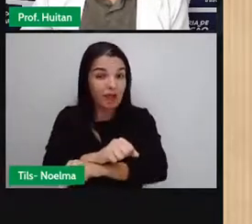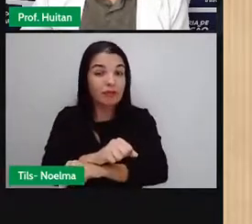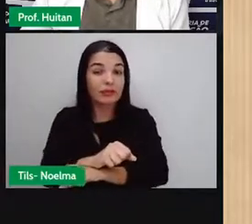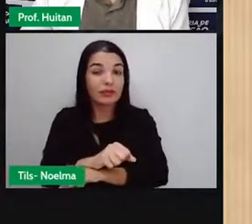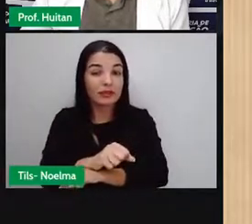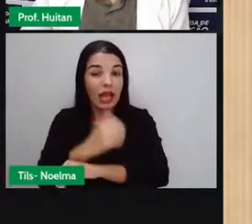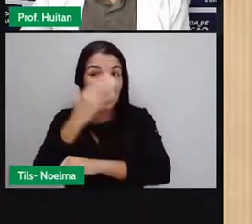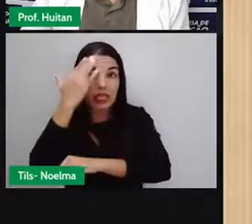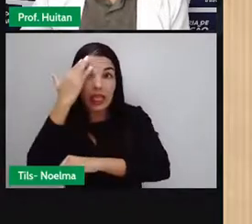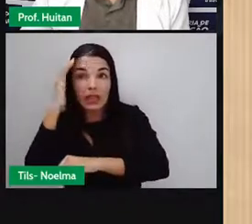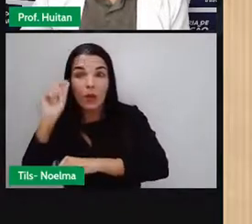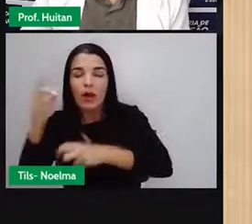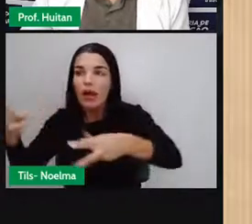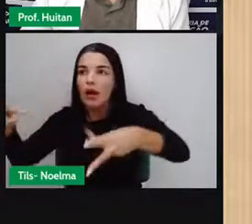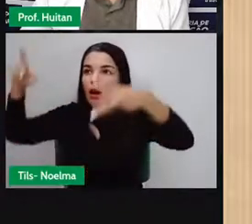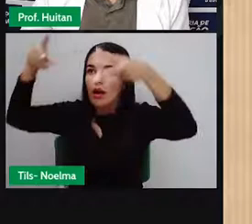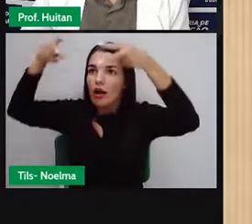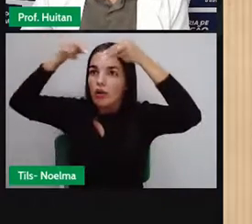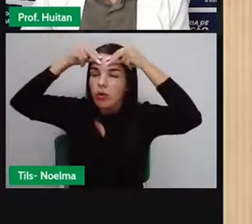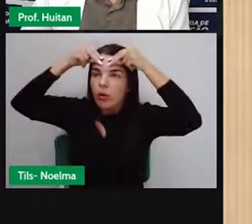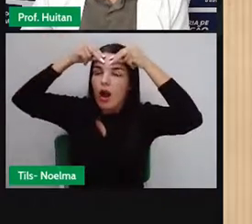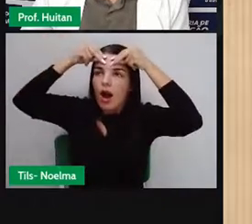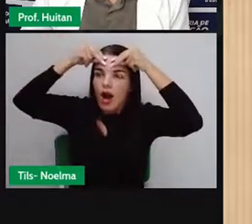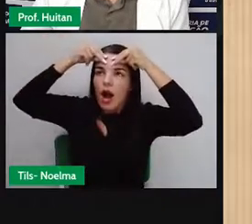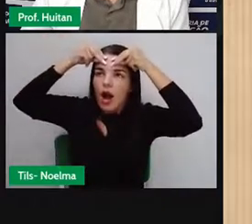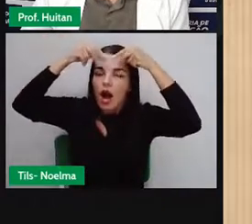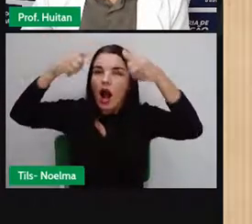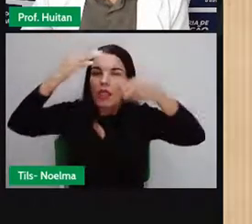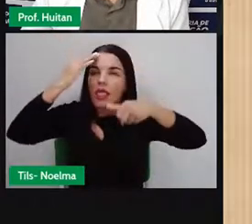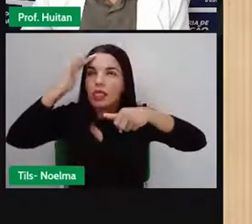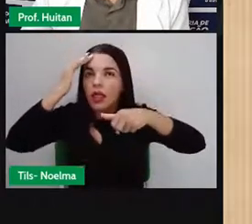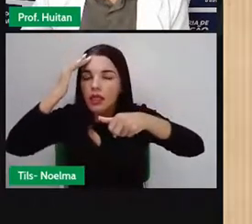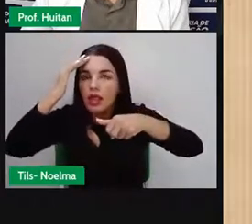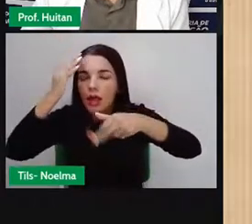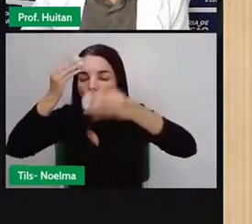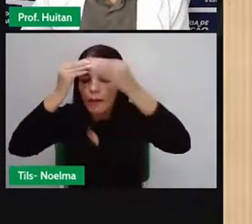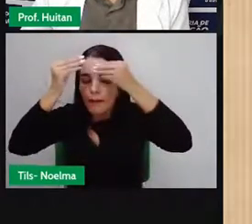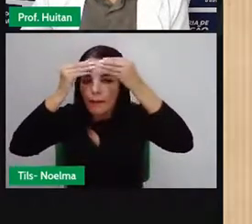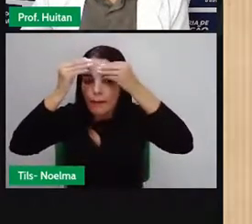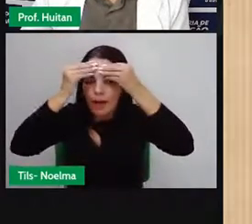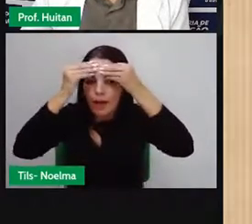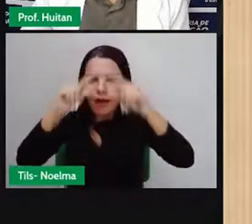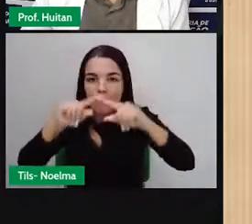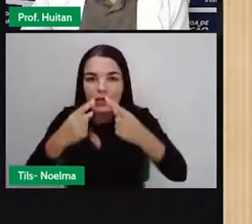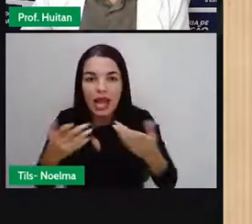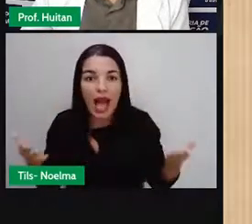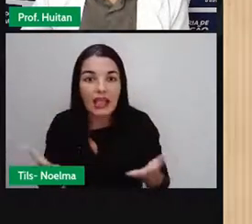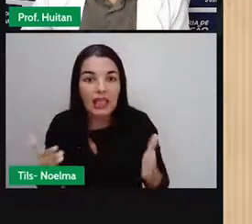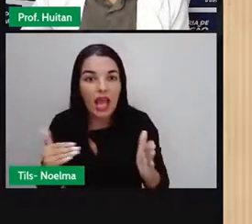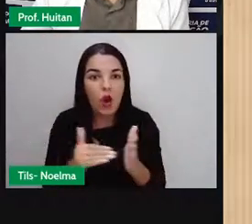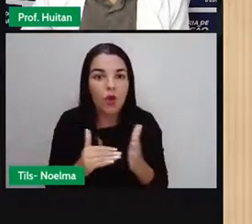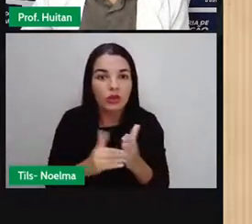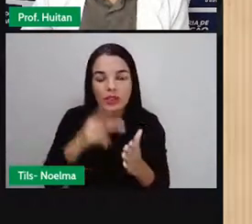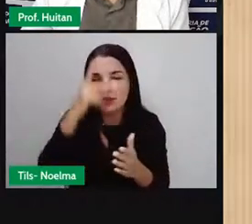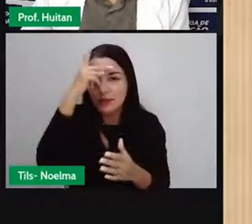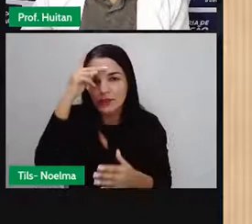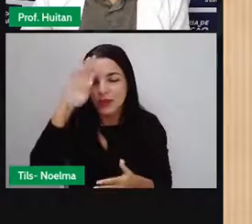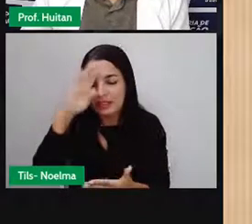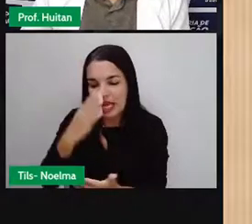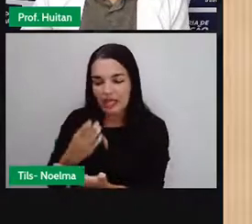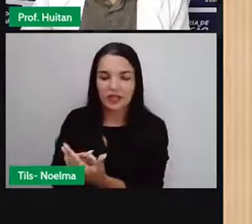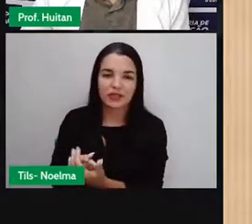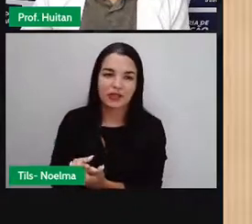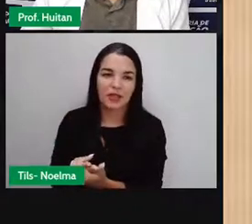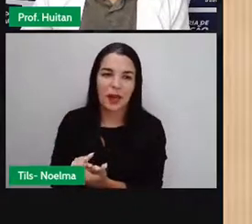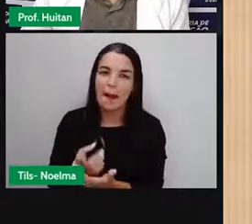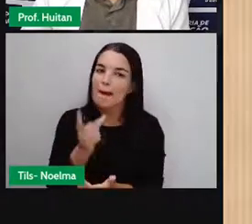ideia, tanto é que não chega até hoje, há pessoas que ainda acreditam nisso, algo que não é verdadeiro.